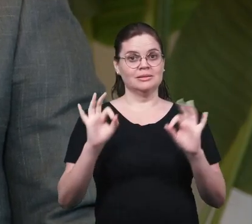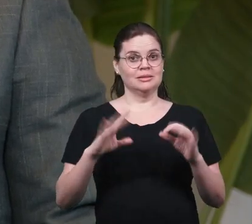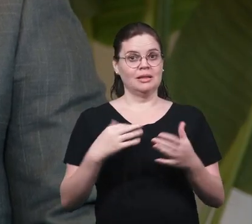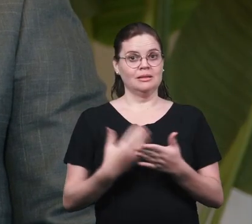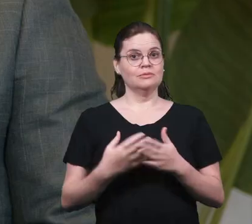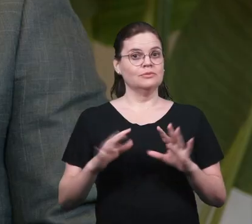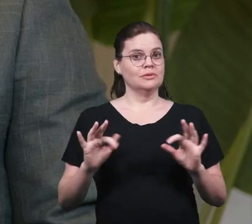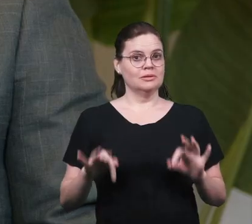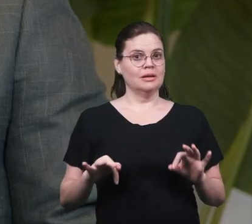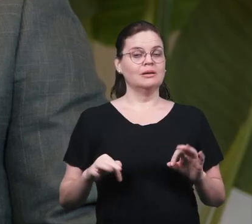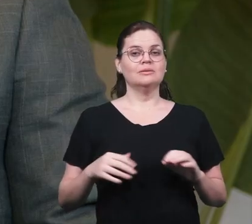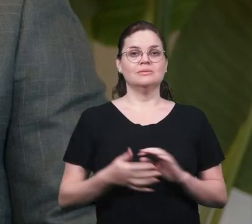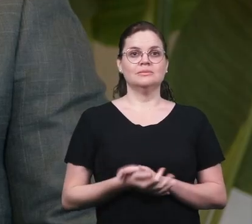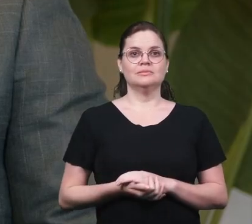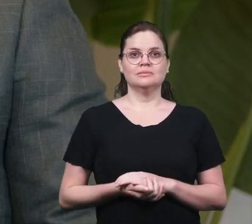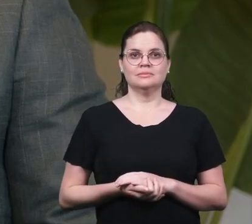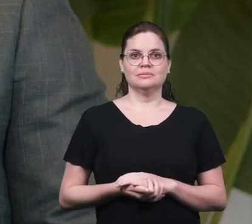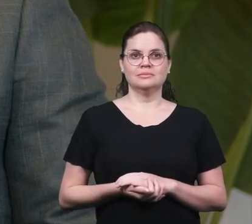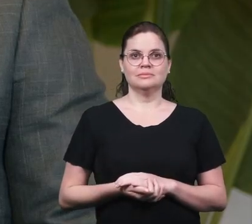final, né?